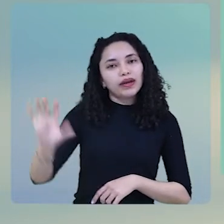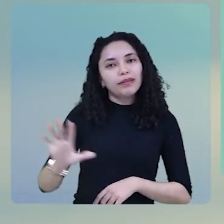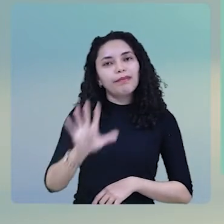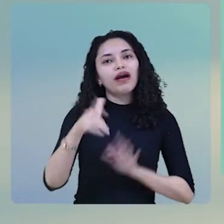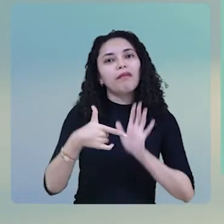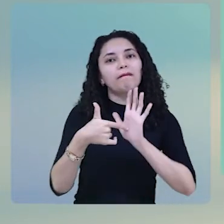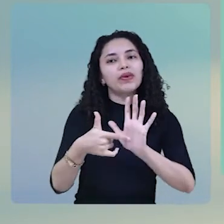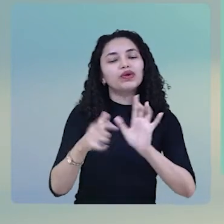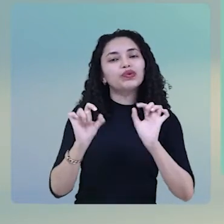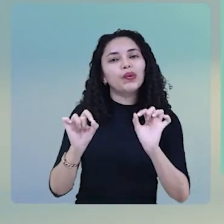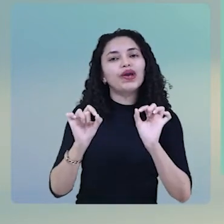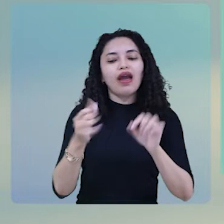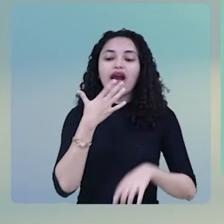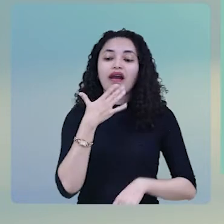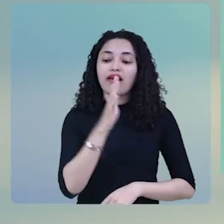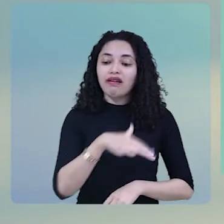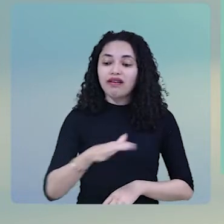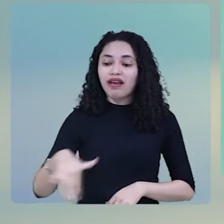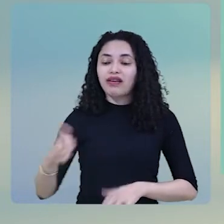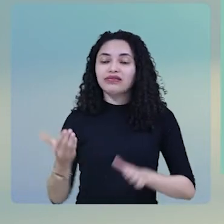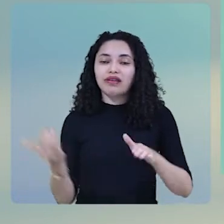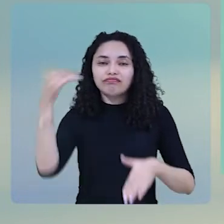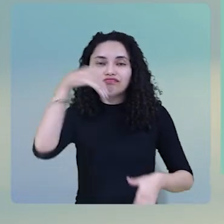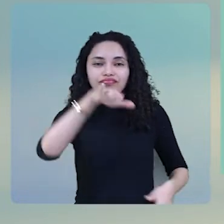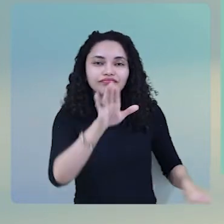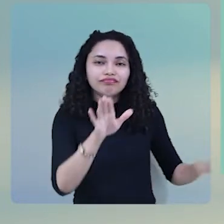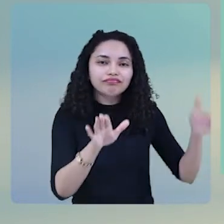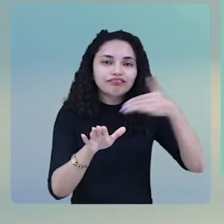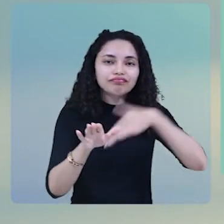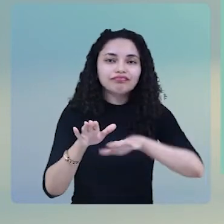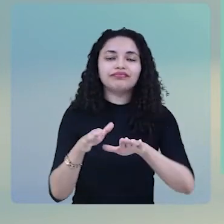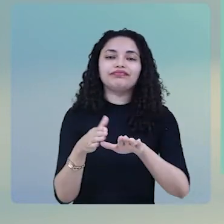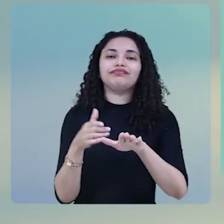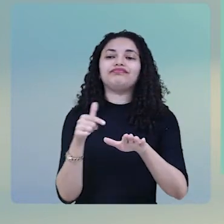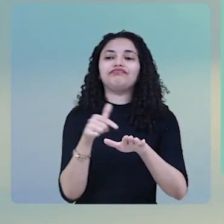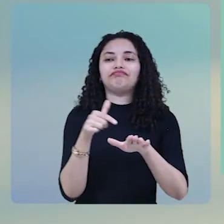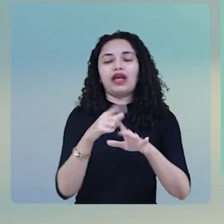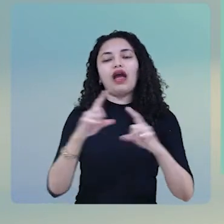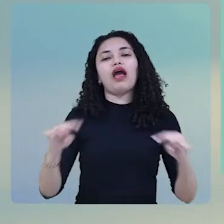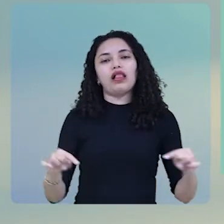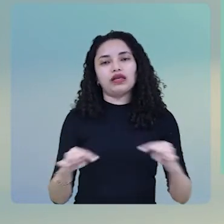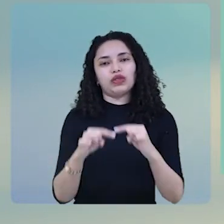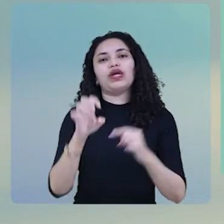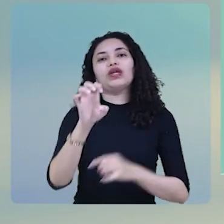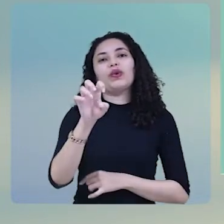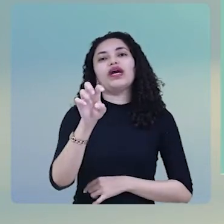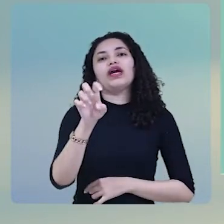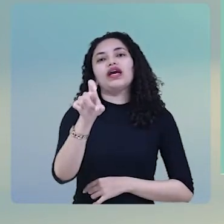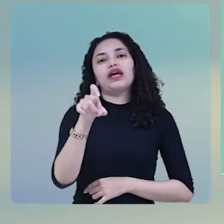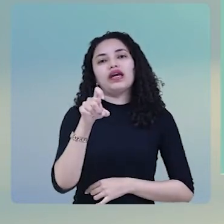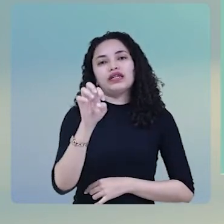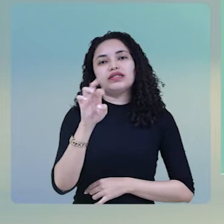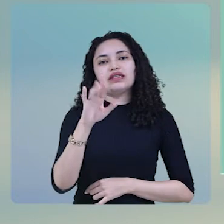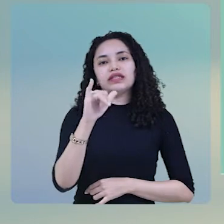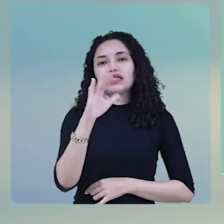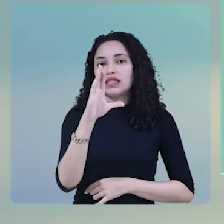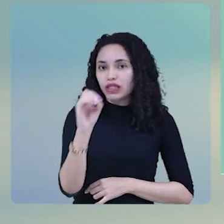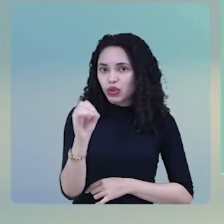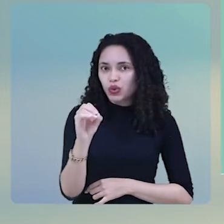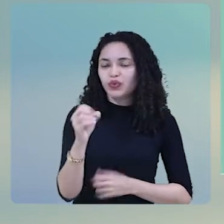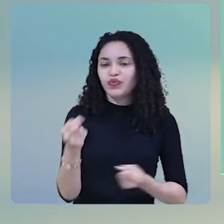natação, né? Então, tudo isso a gente relaciona com exercício físico, ok? Vamos